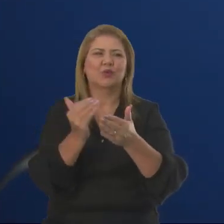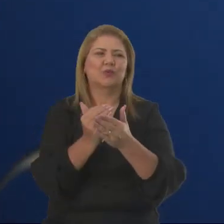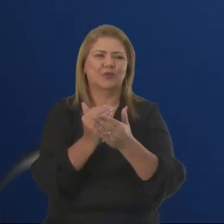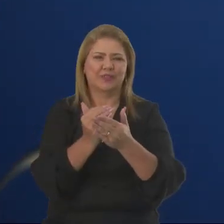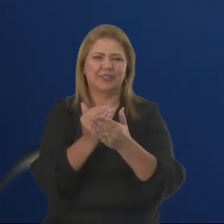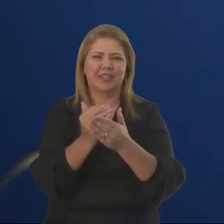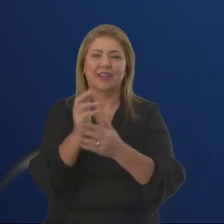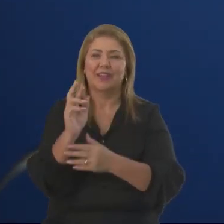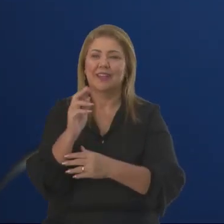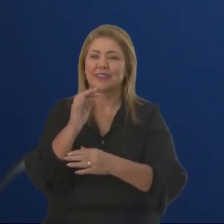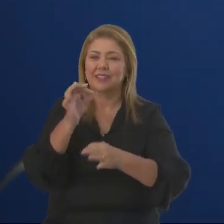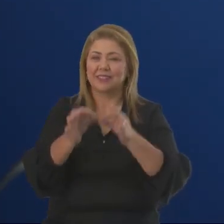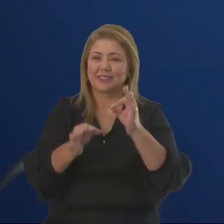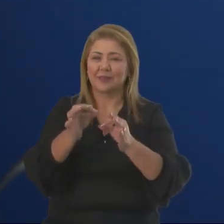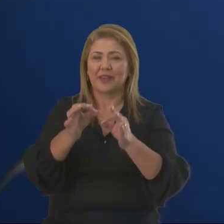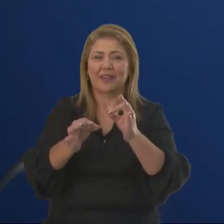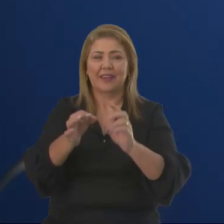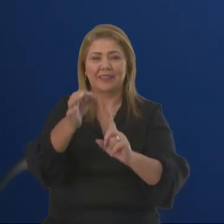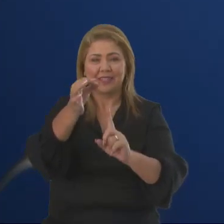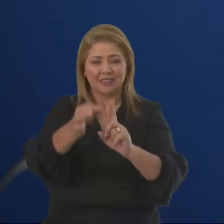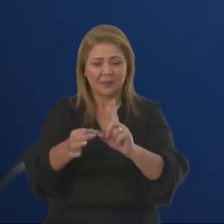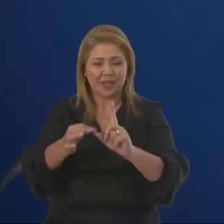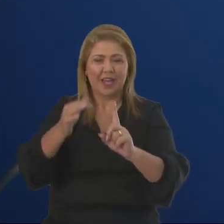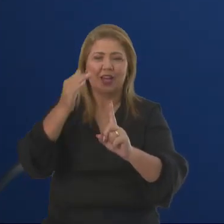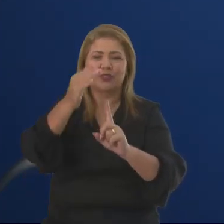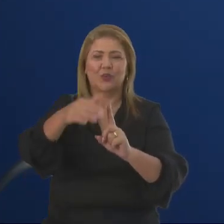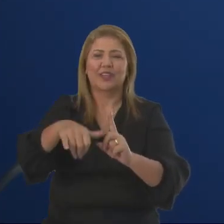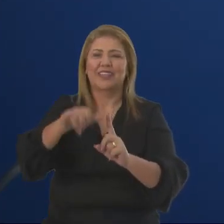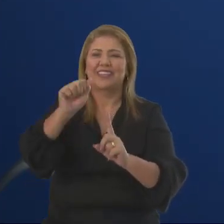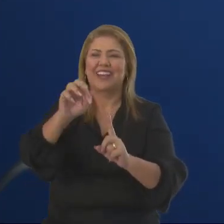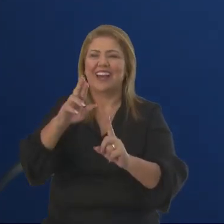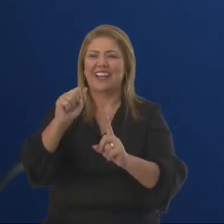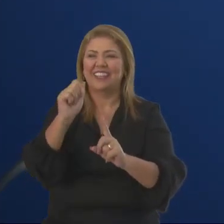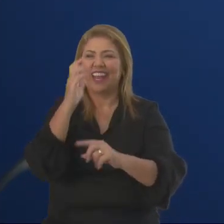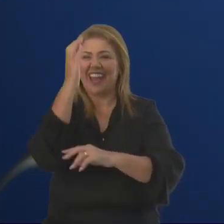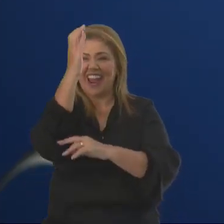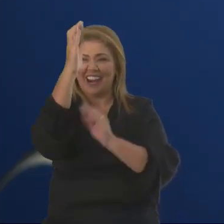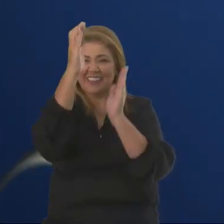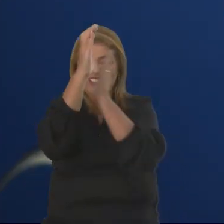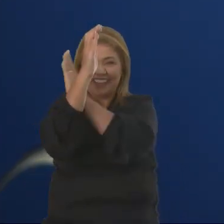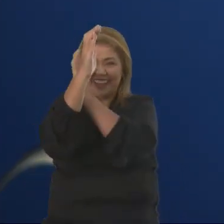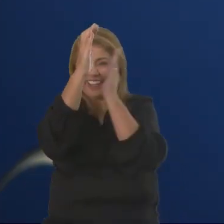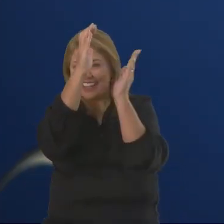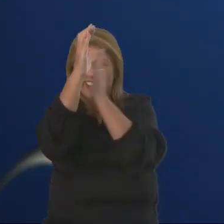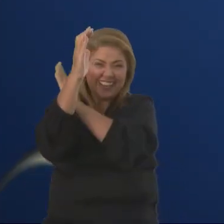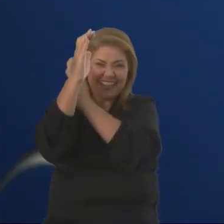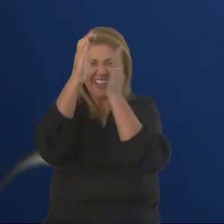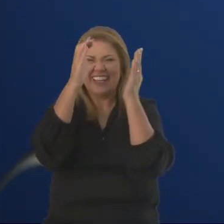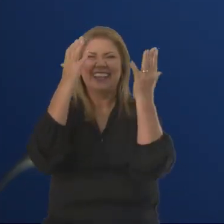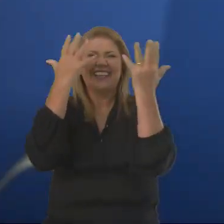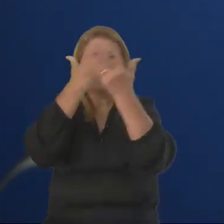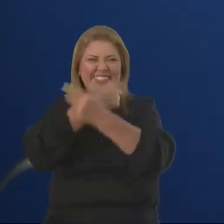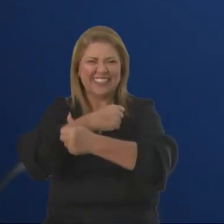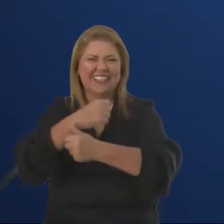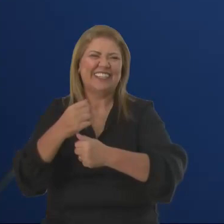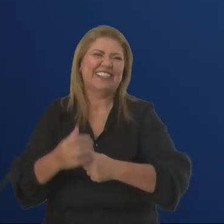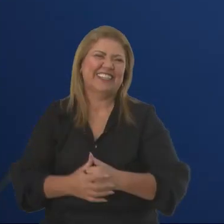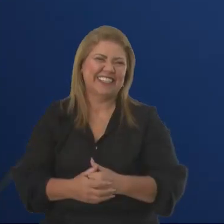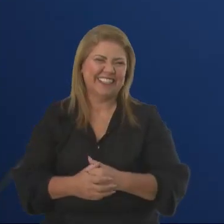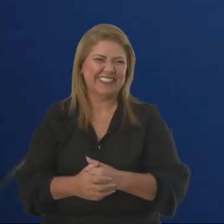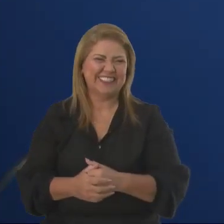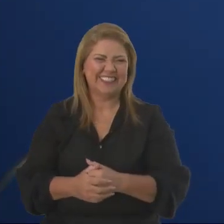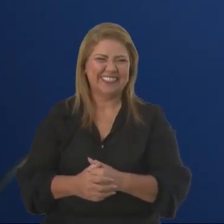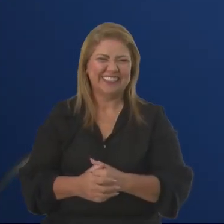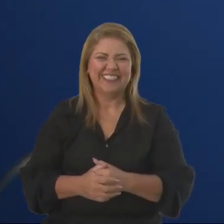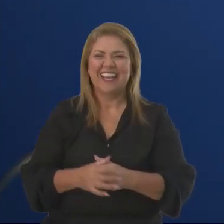da desembargadora Iara. Tem uma árvore no nosso caminho, uma árvore linda, né? Na pessoa